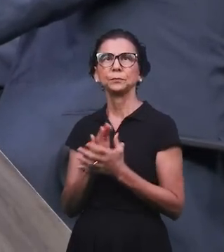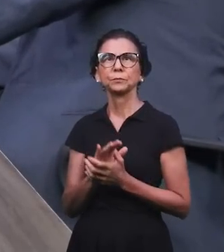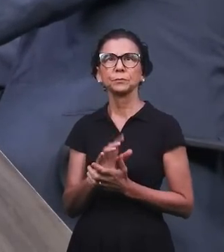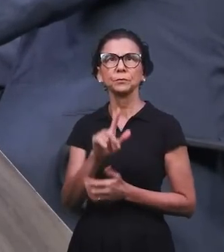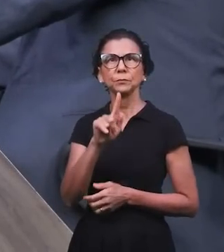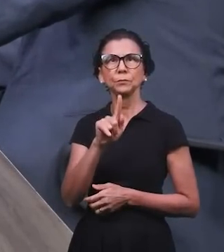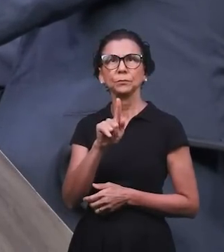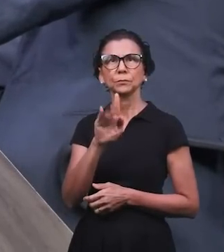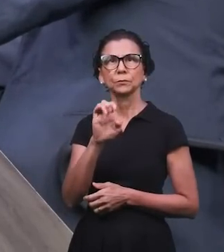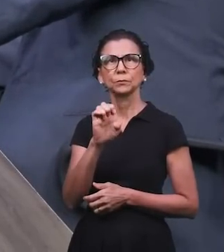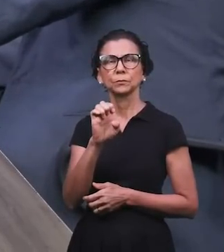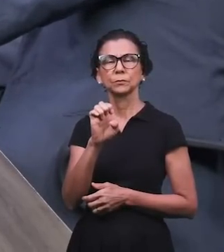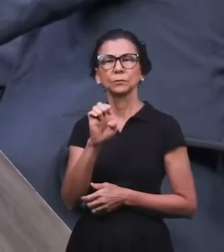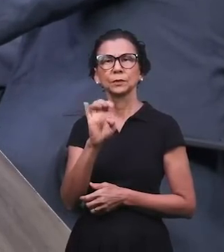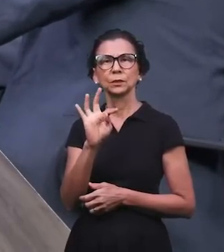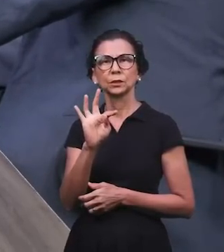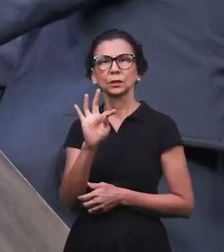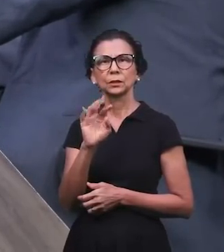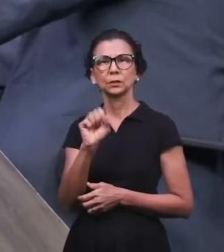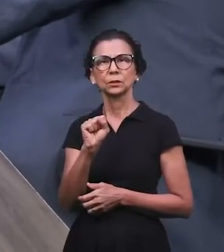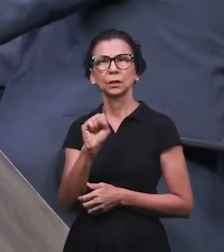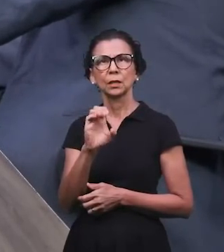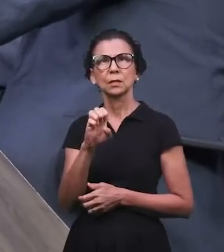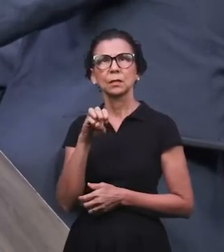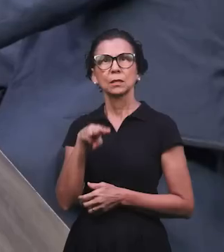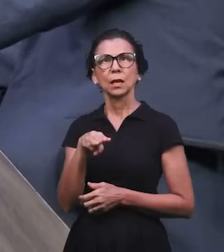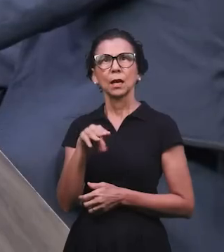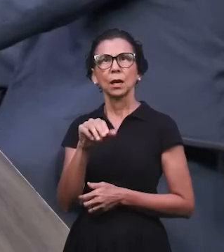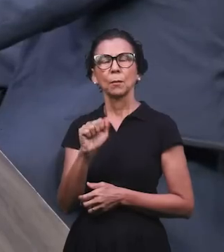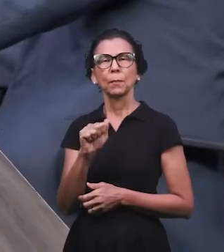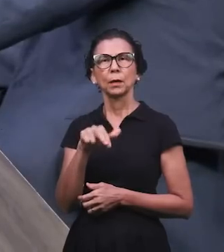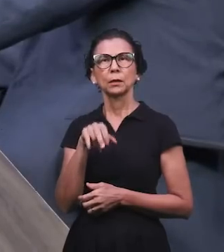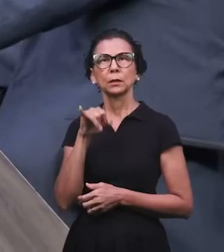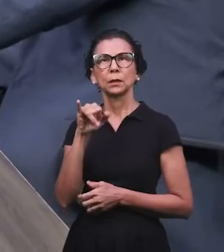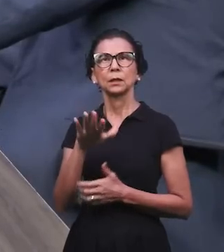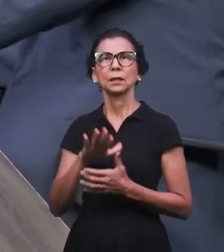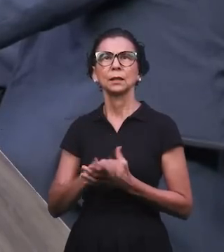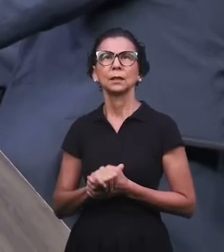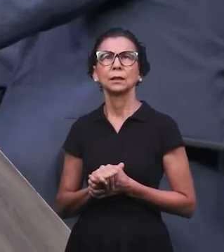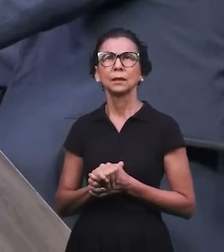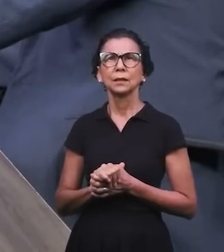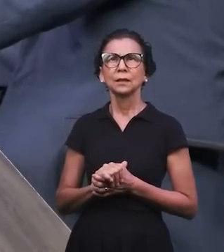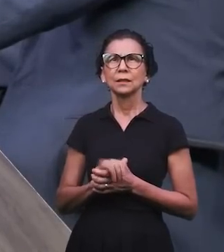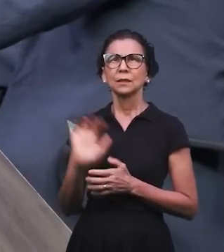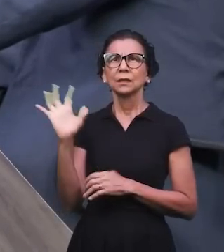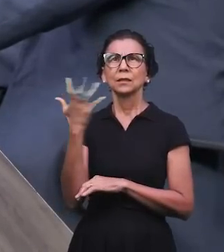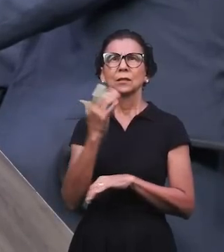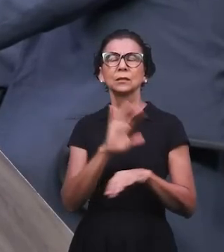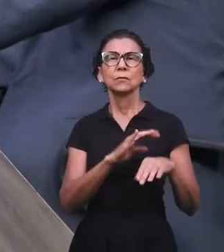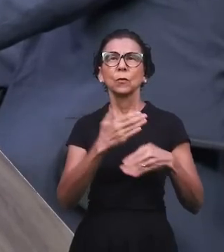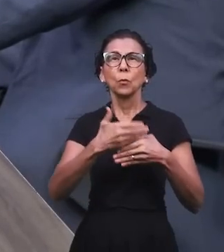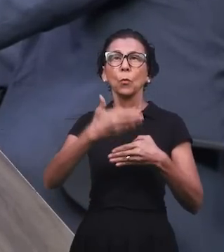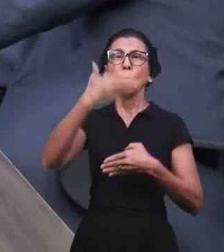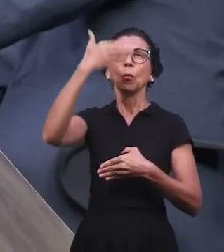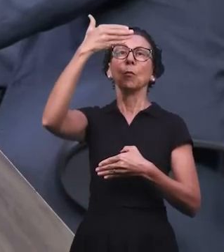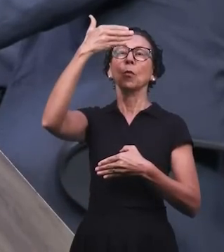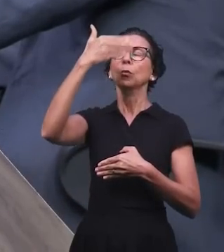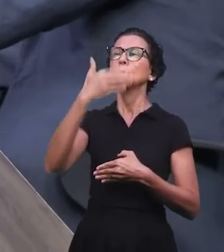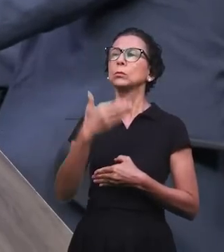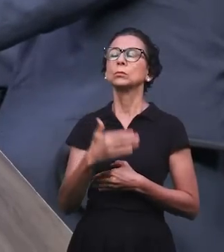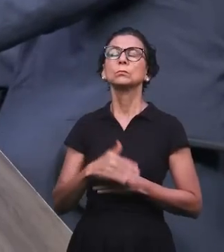é alto. Quem está no jardim de Getsemane vê o muro majestoso da cidade santa ali